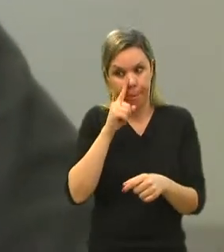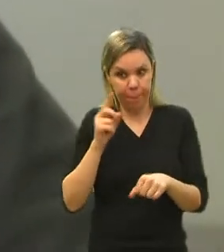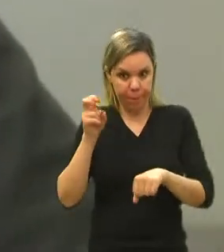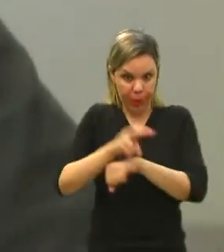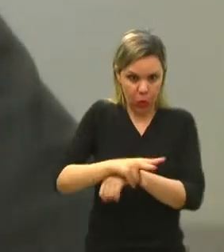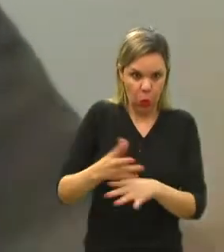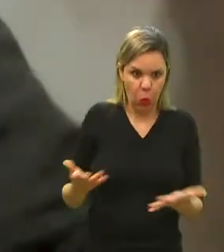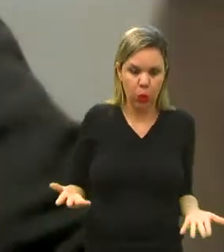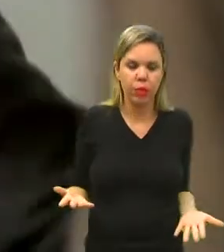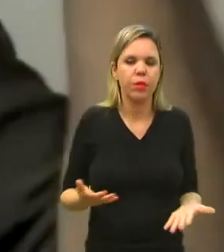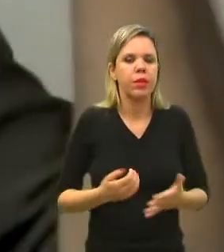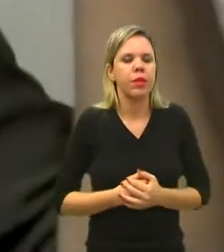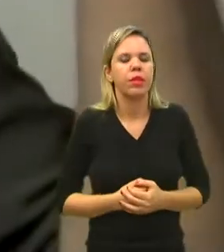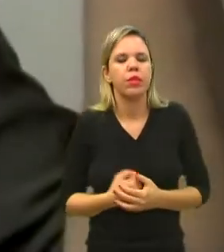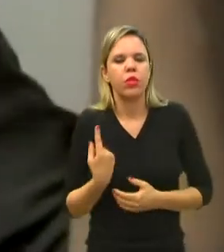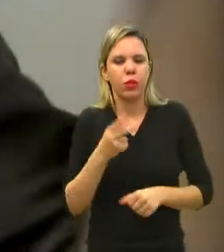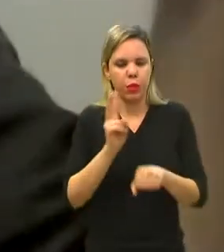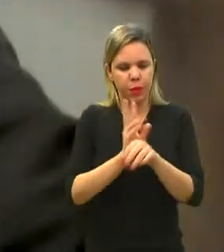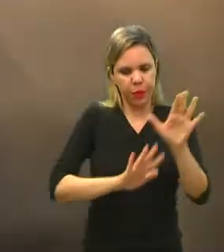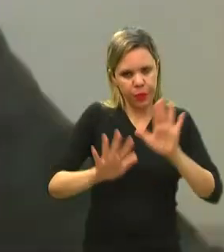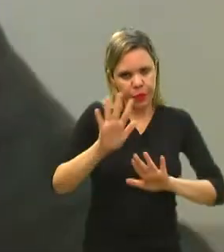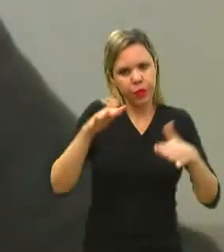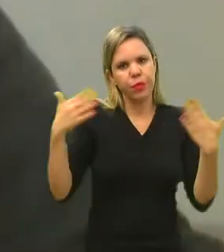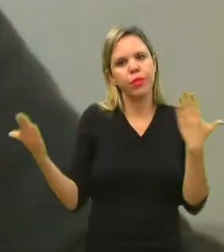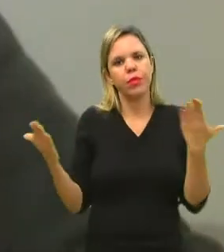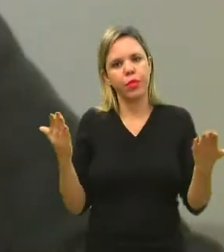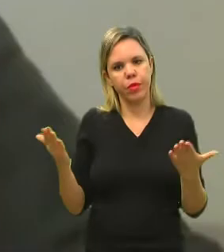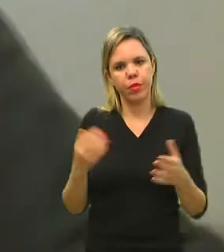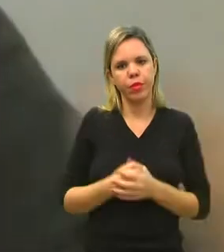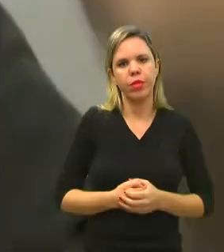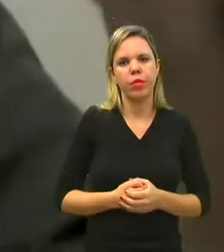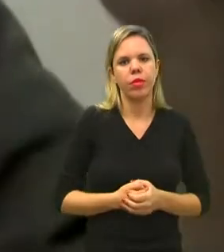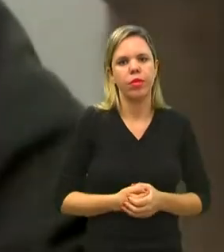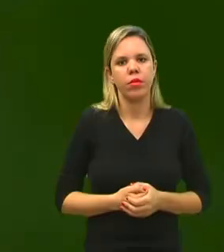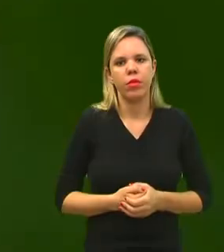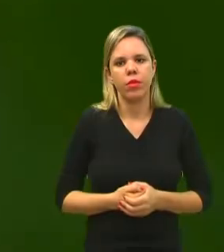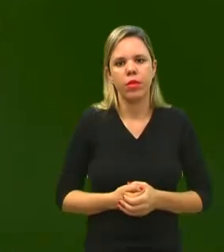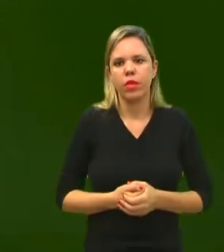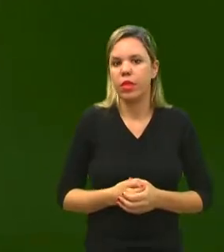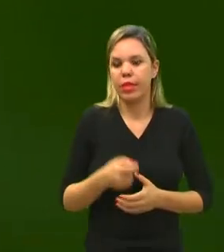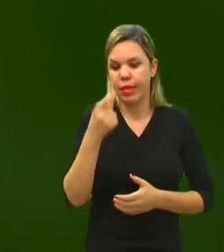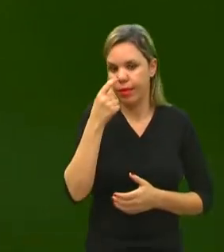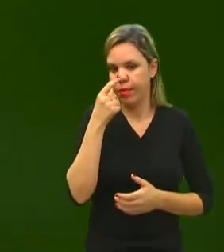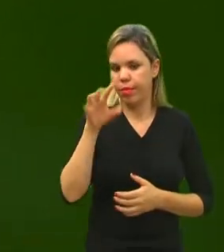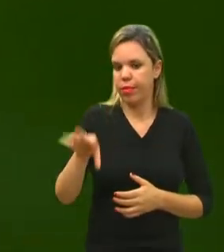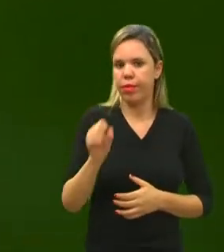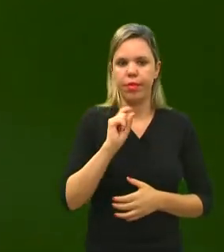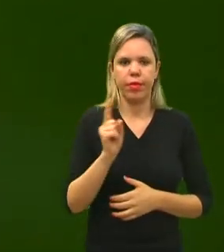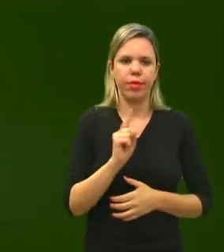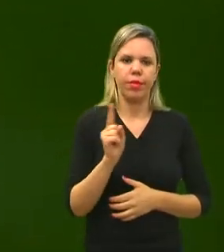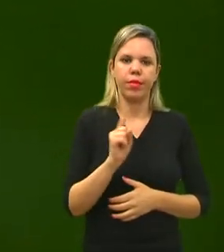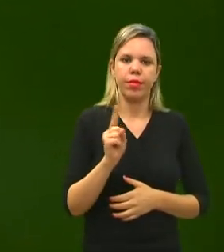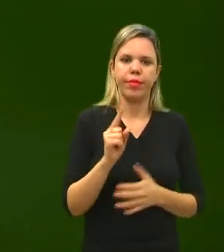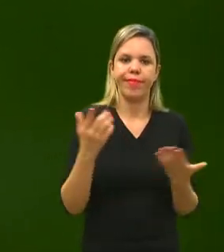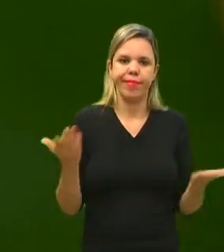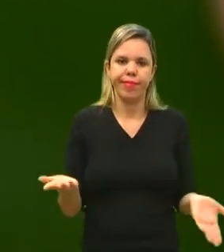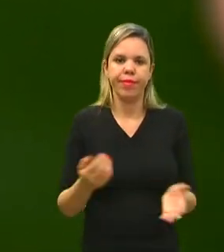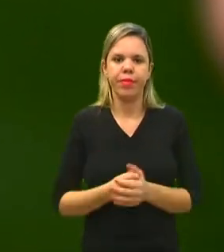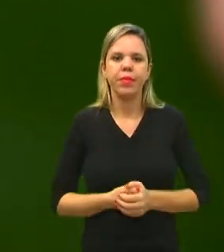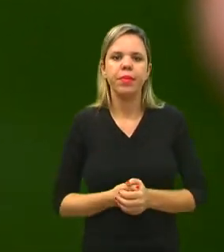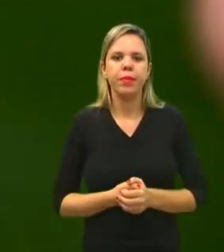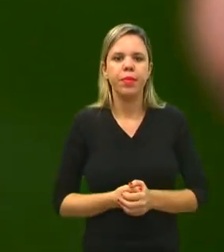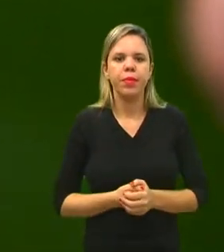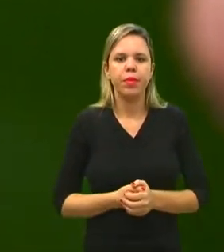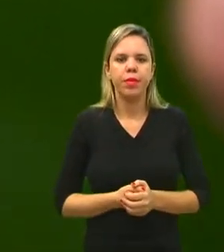gigantesca. Então, nosso cuidado qual que é? Não mexer com esses animais, você